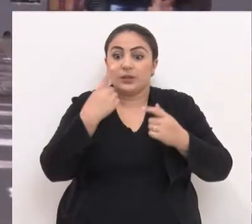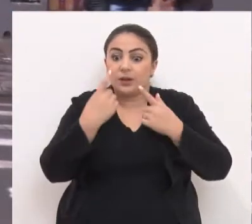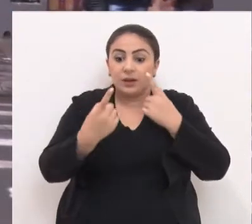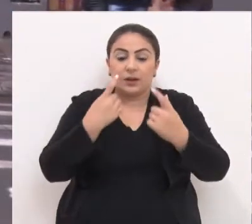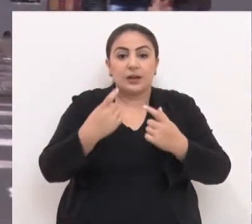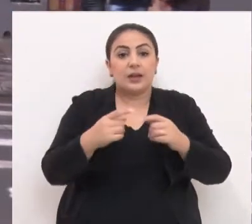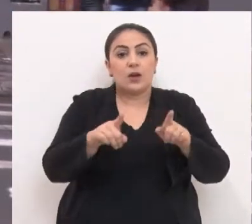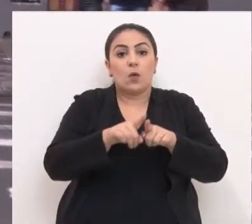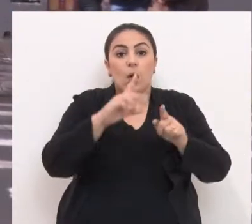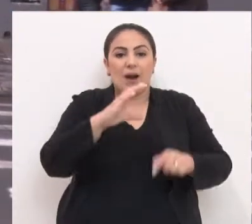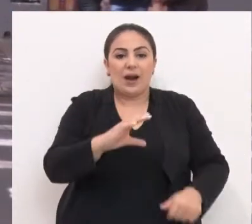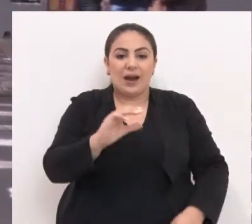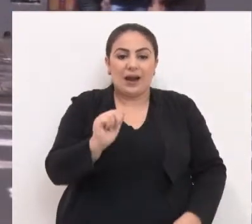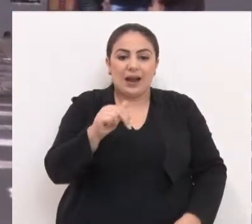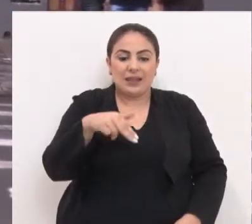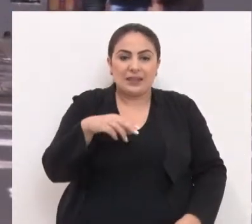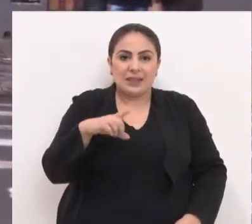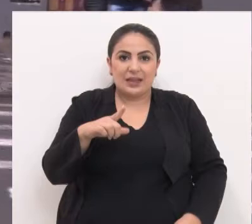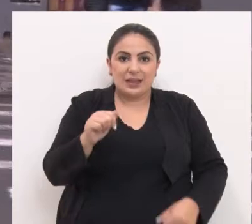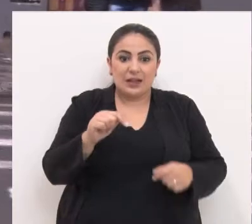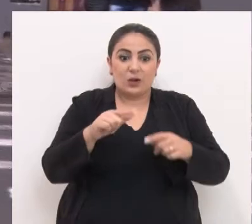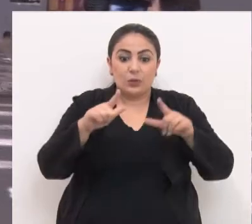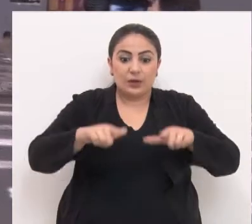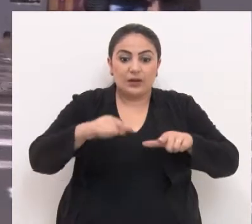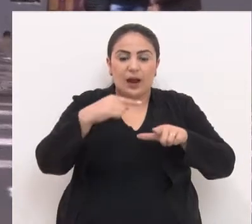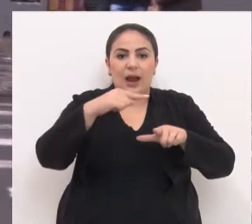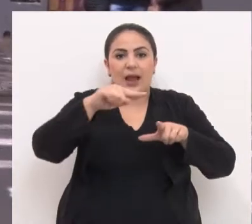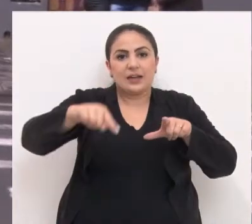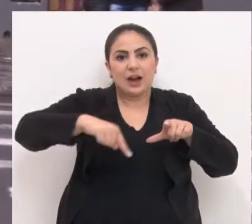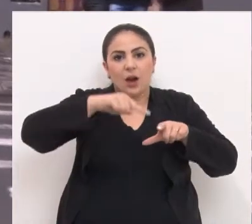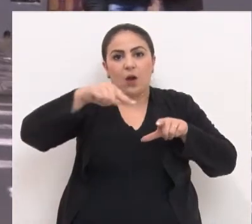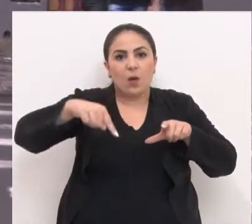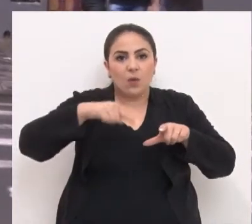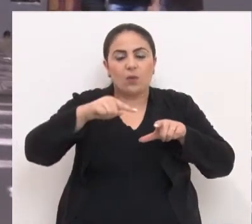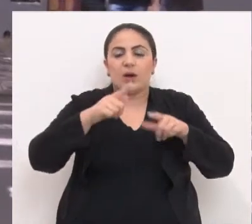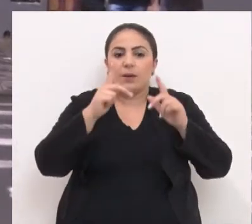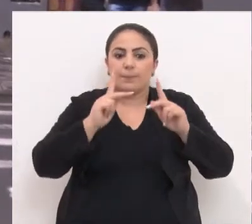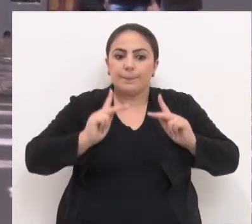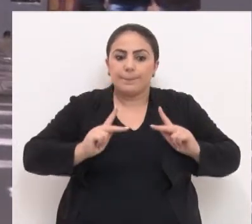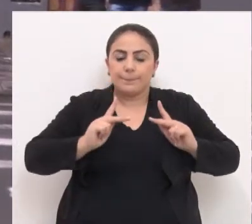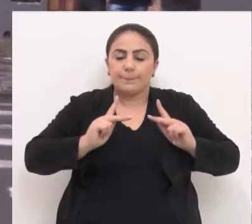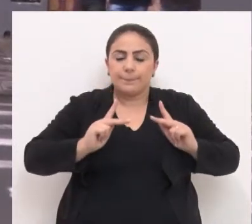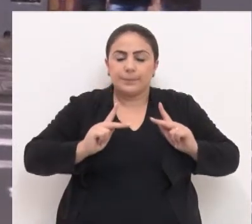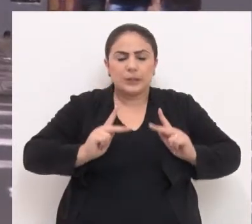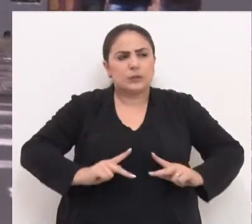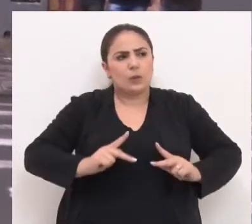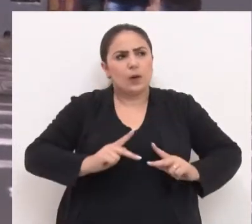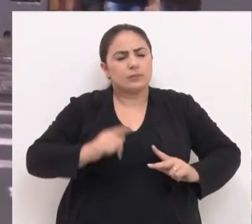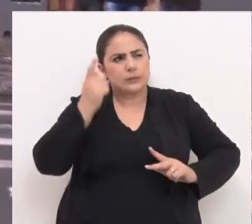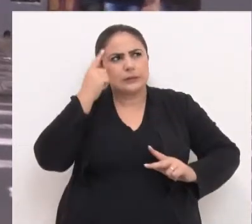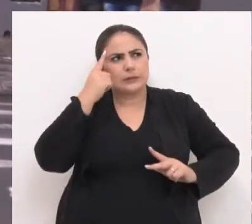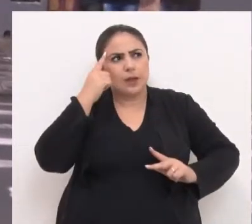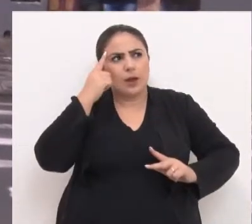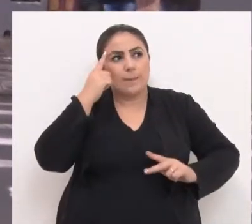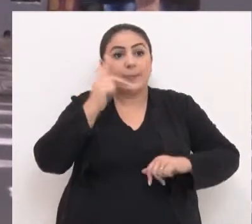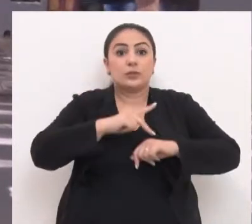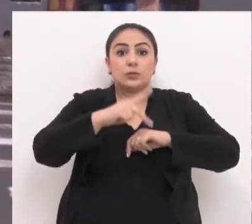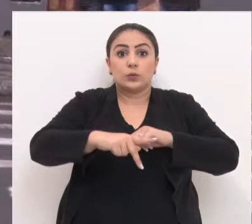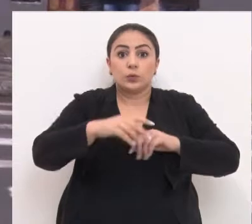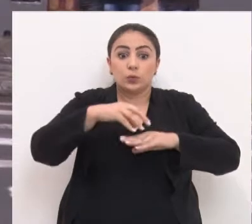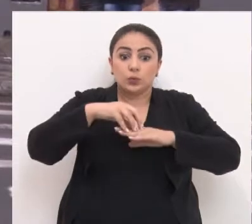com o seu caracol, nós achamos que Passo Fundo merecia crescer